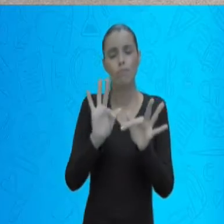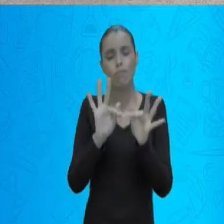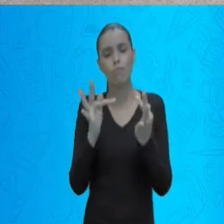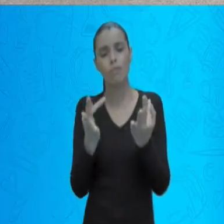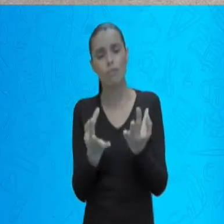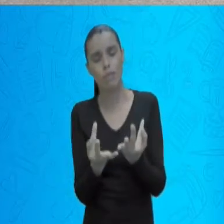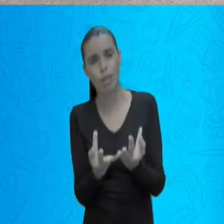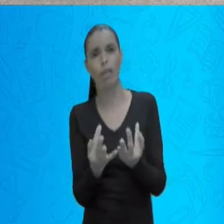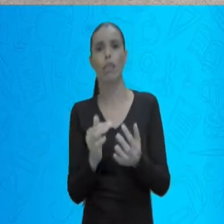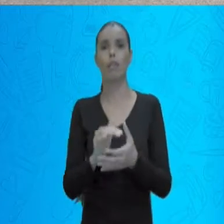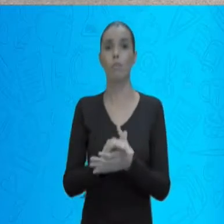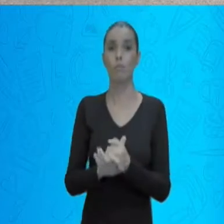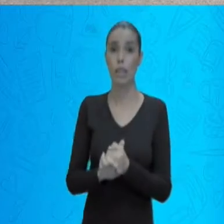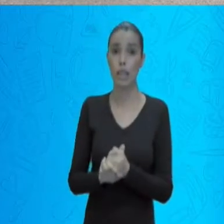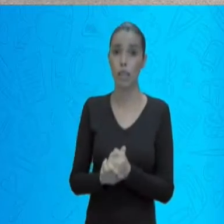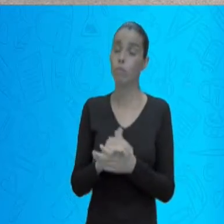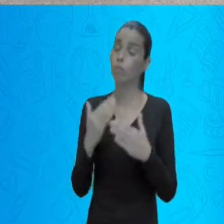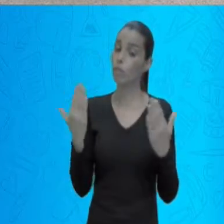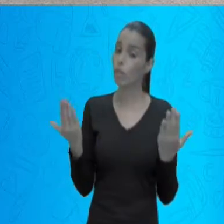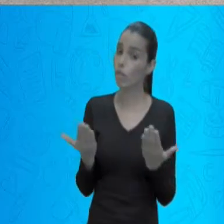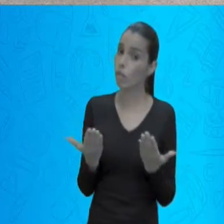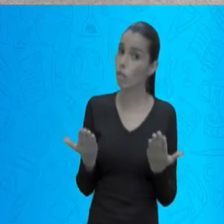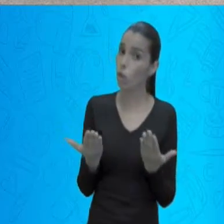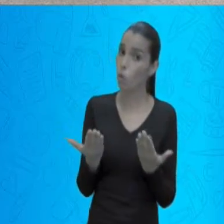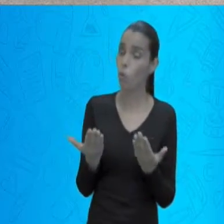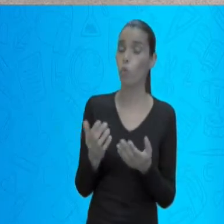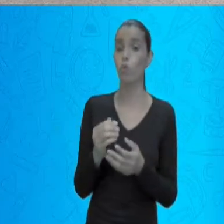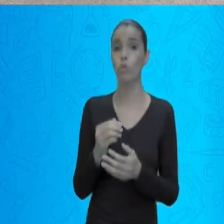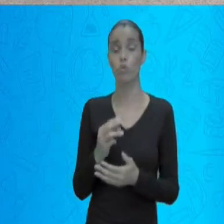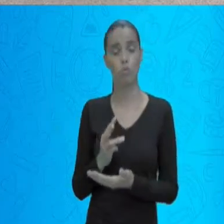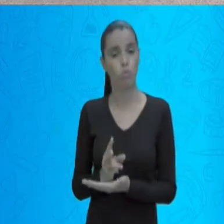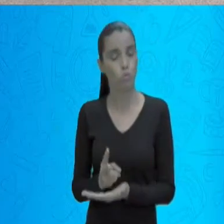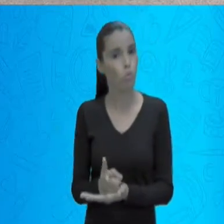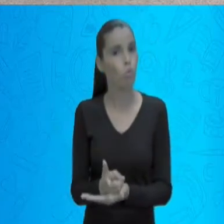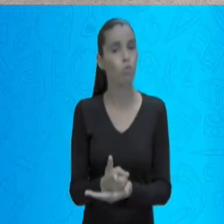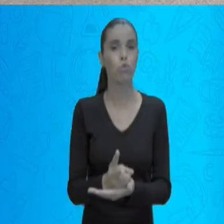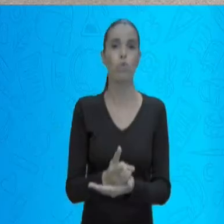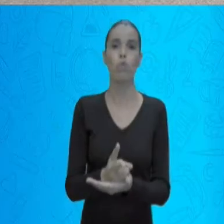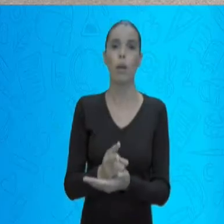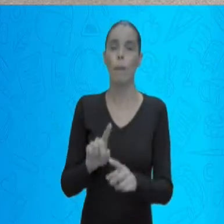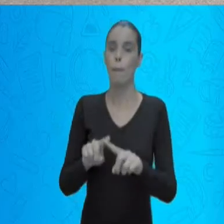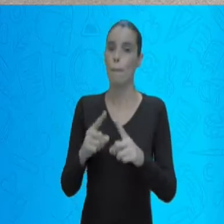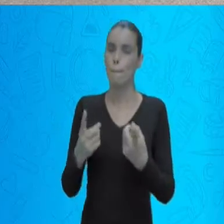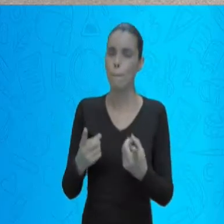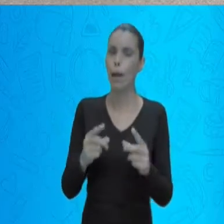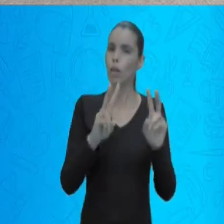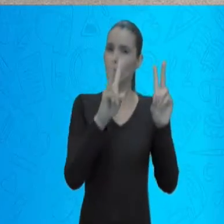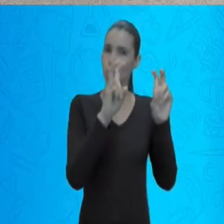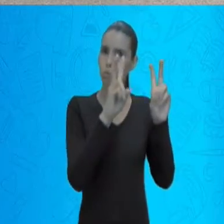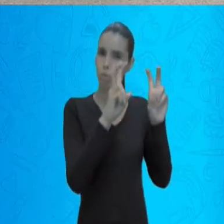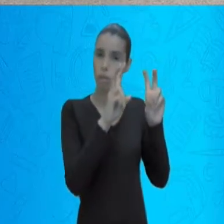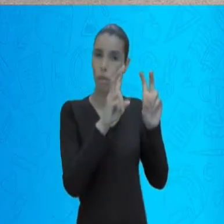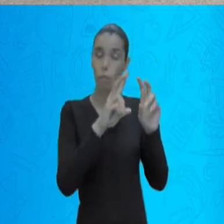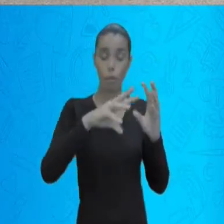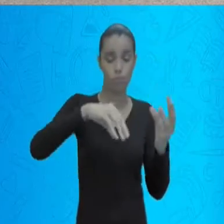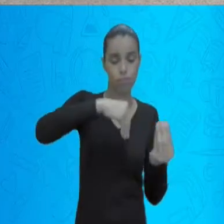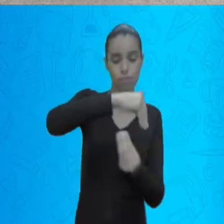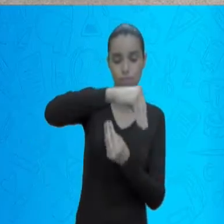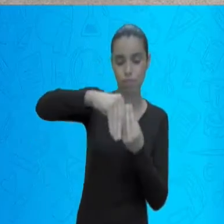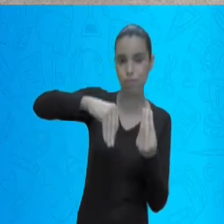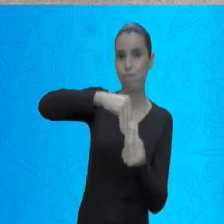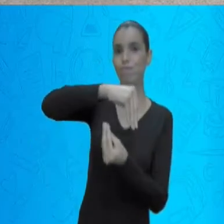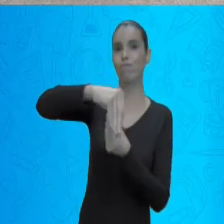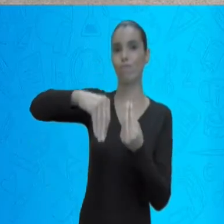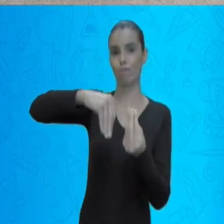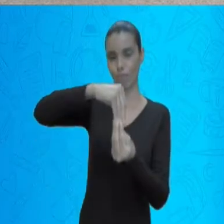nós vamos dar uma atenção à mistura. Então, dentro de classificação da matéria